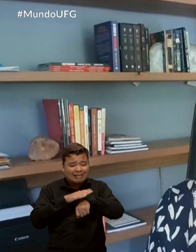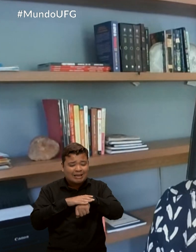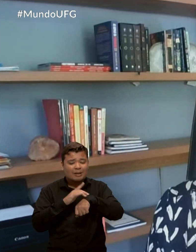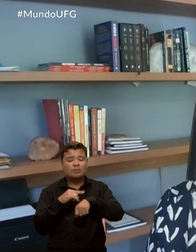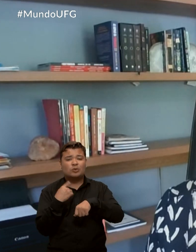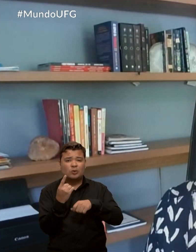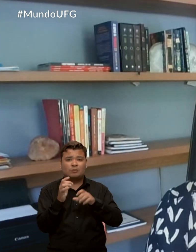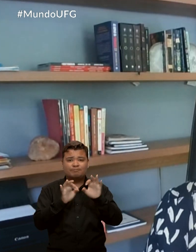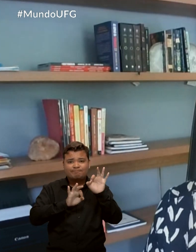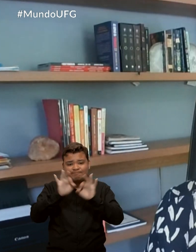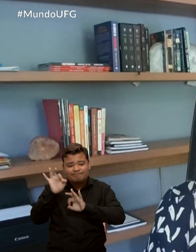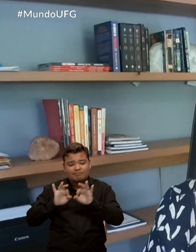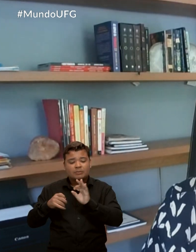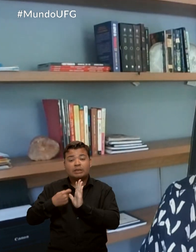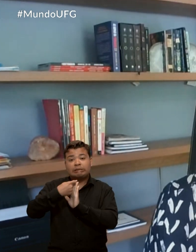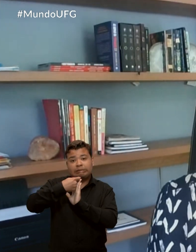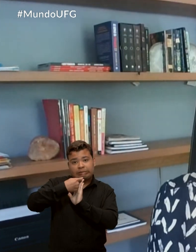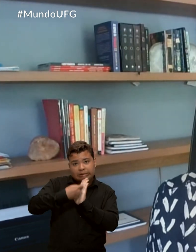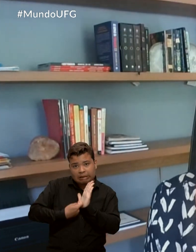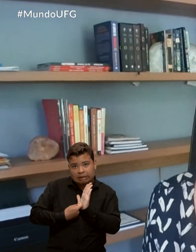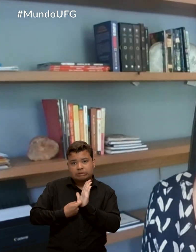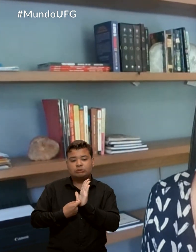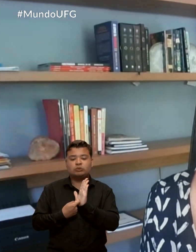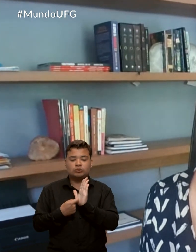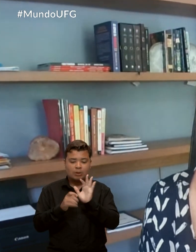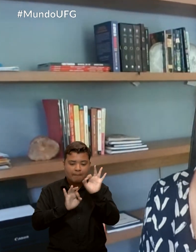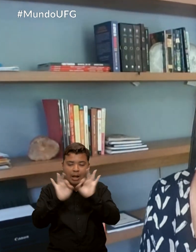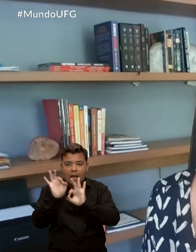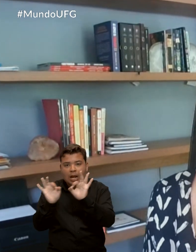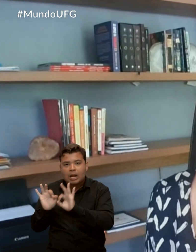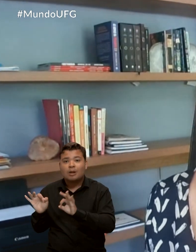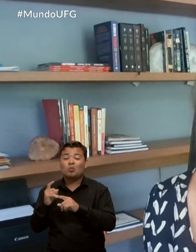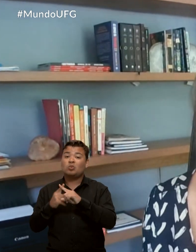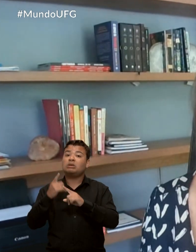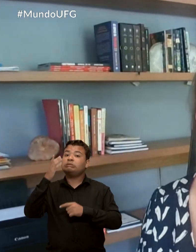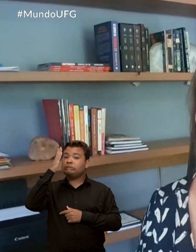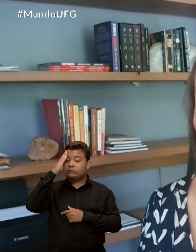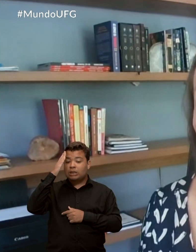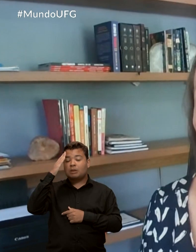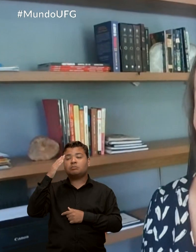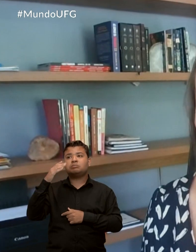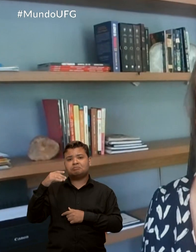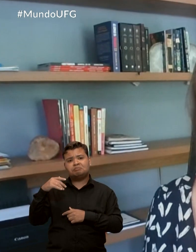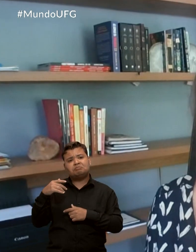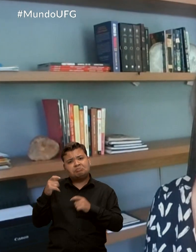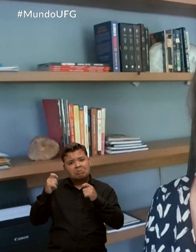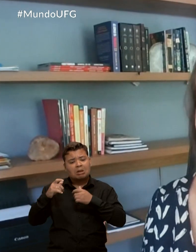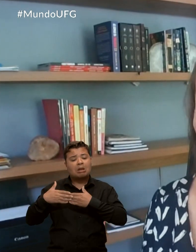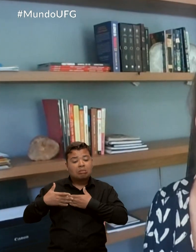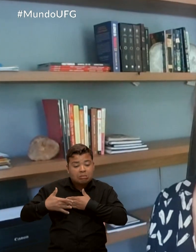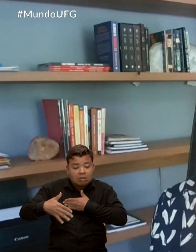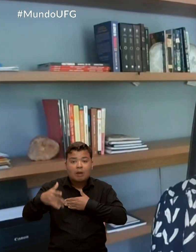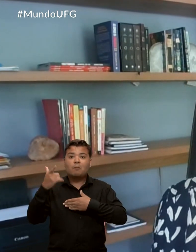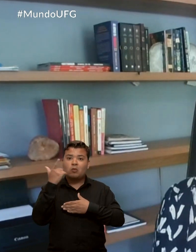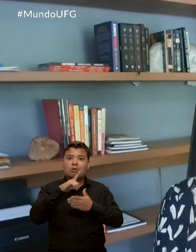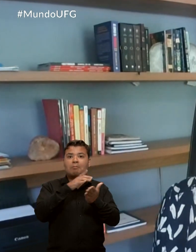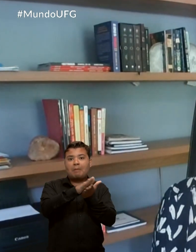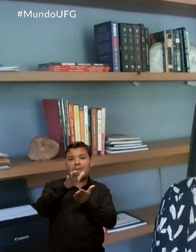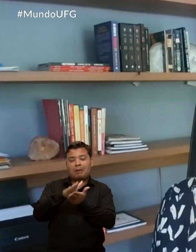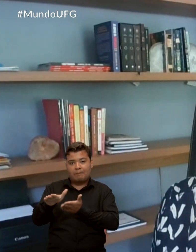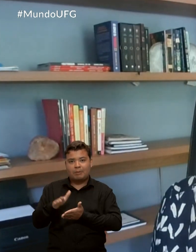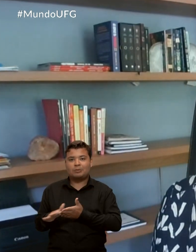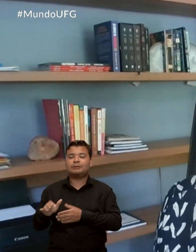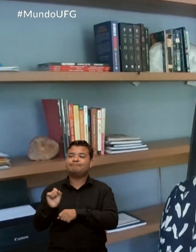preparando esses textos, mas assim, porque sabíamos que uma hora íamos poder publicar, e